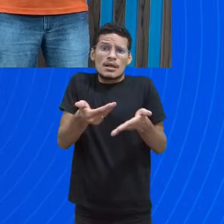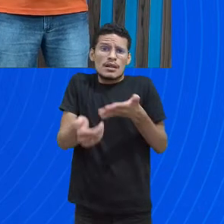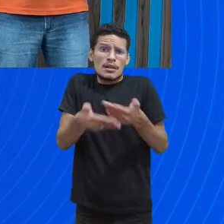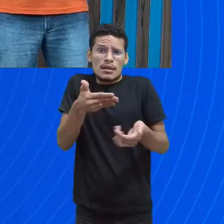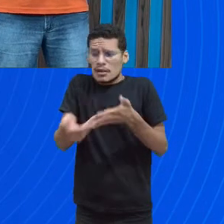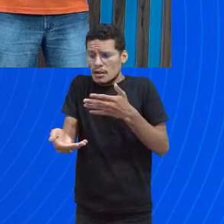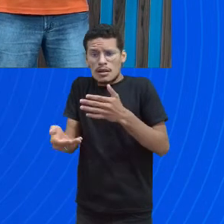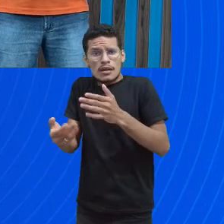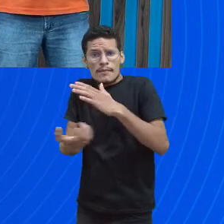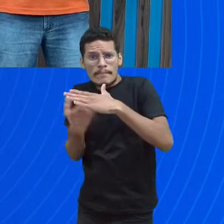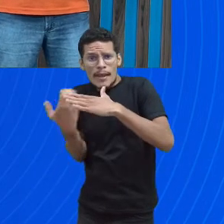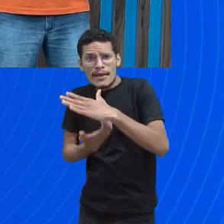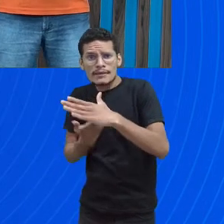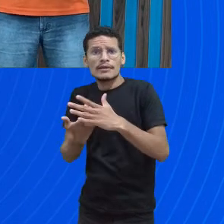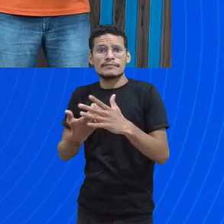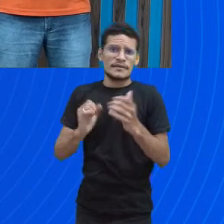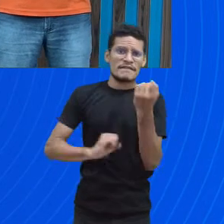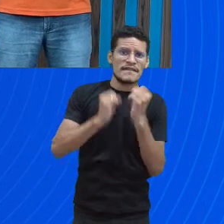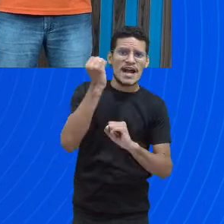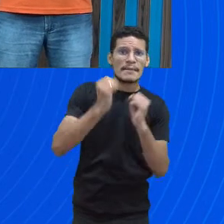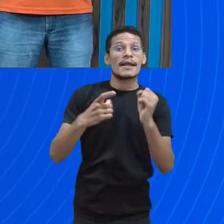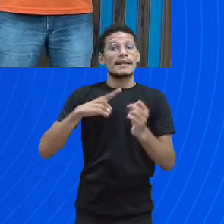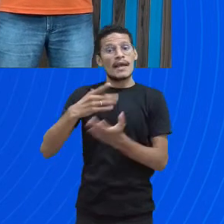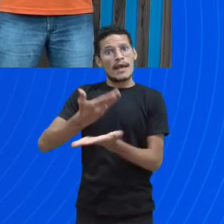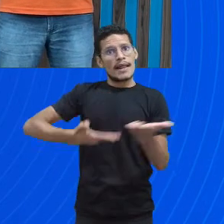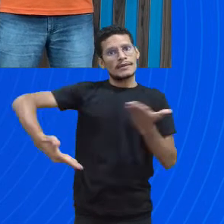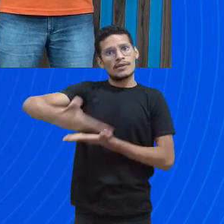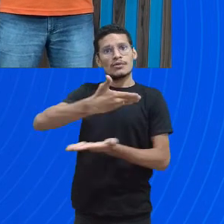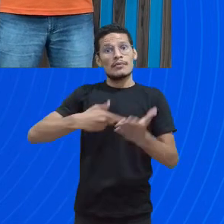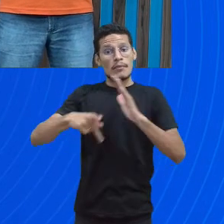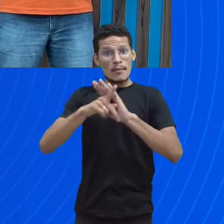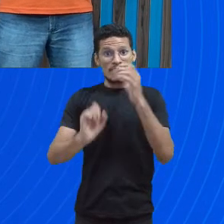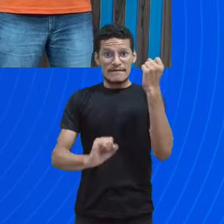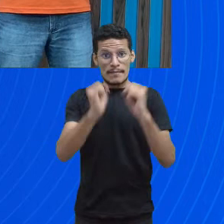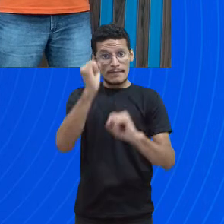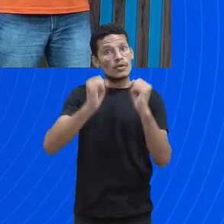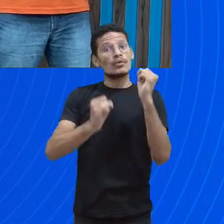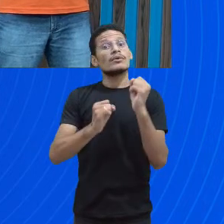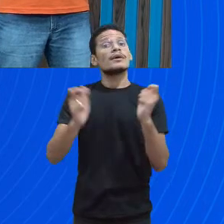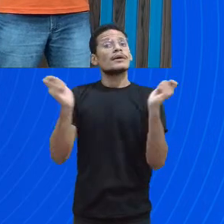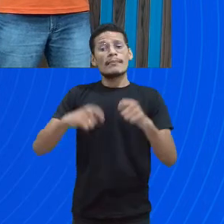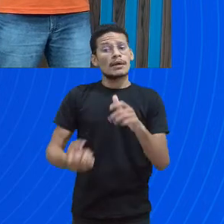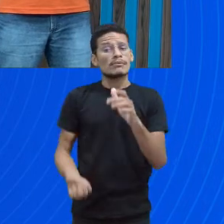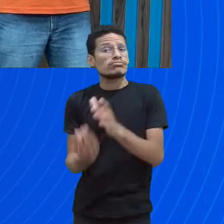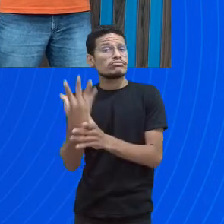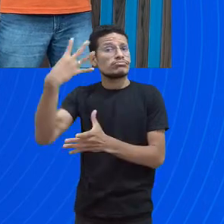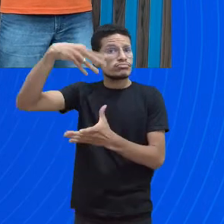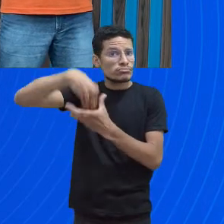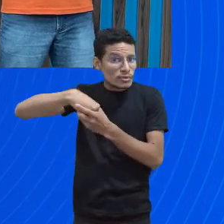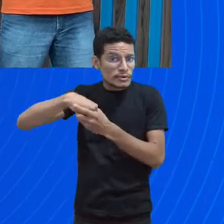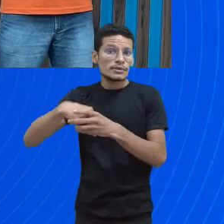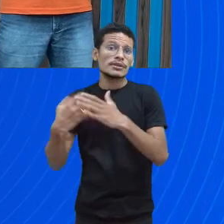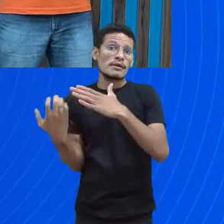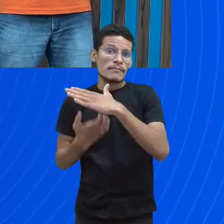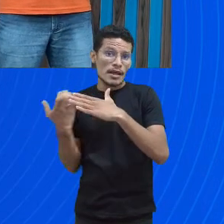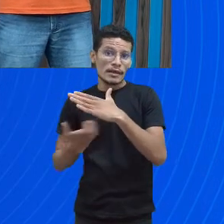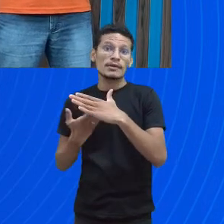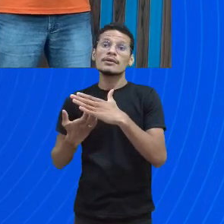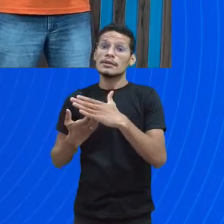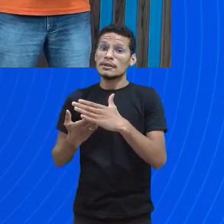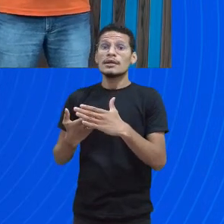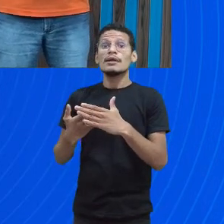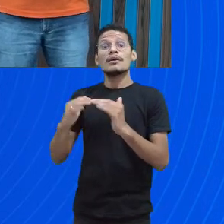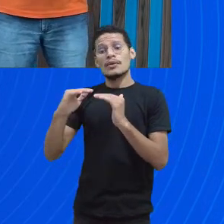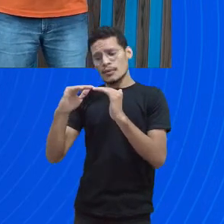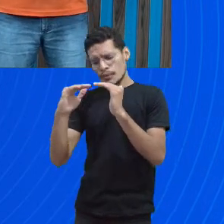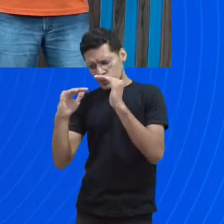pelas empresas, pelas fábricas, a gente está falando de uma relação principalmente fabril, ela era estabelecida pela empresa e lá